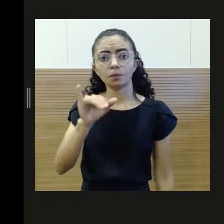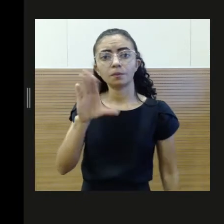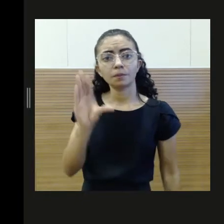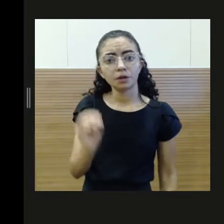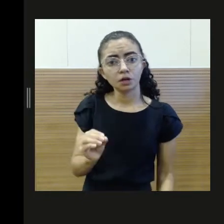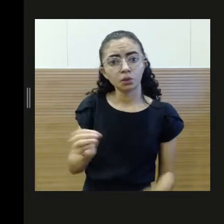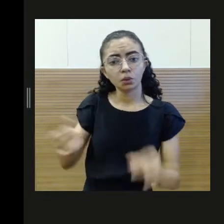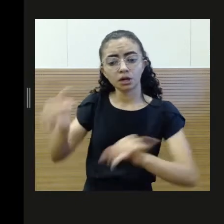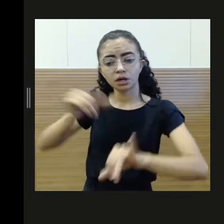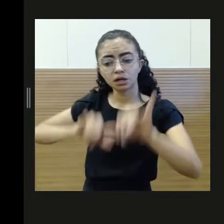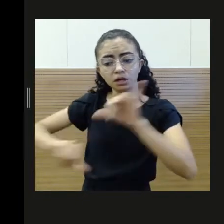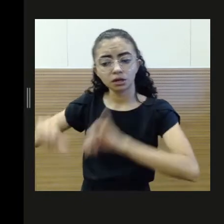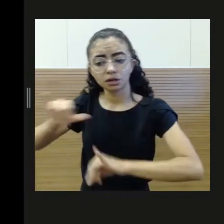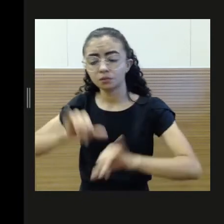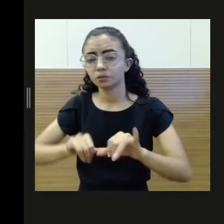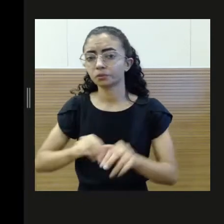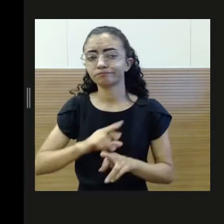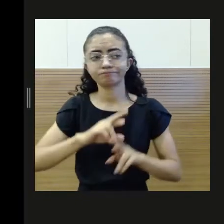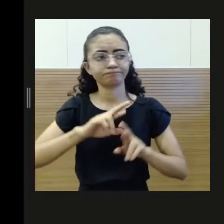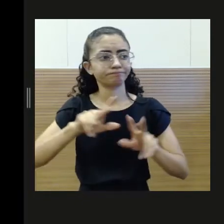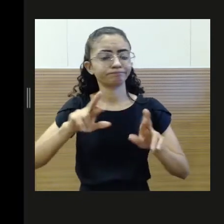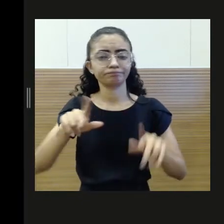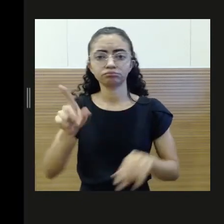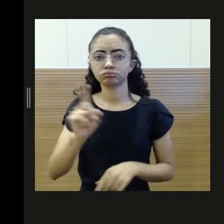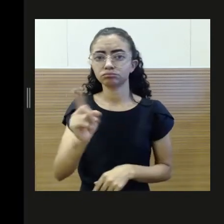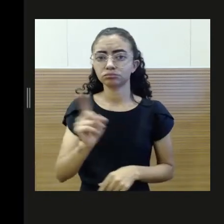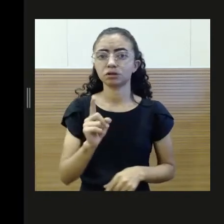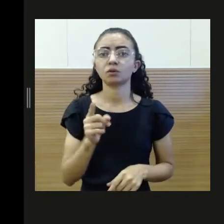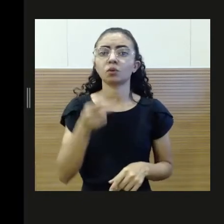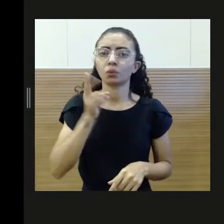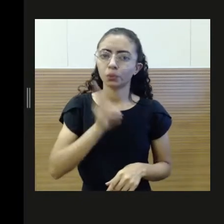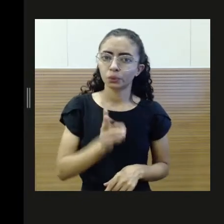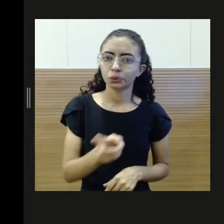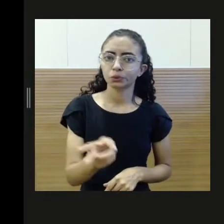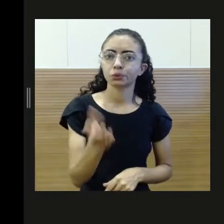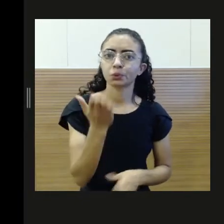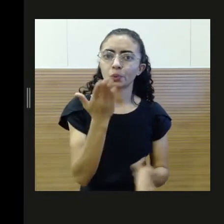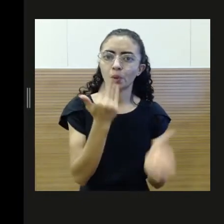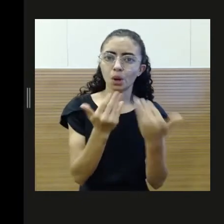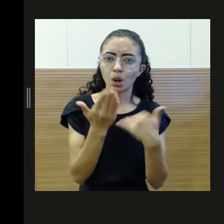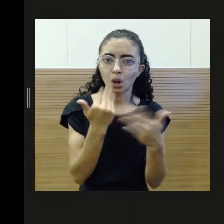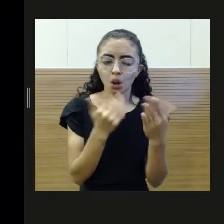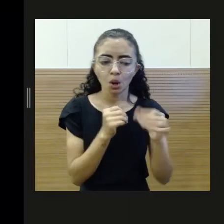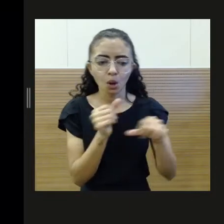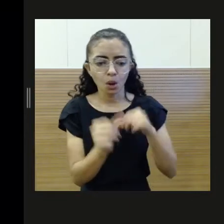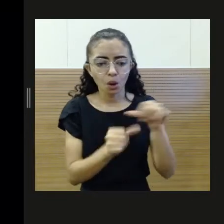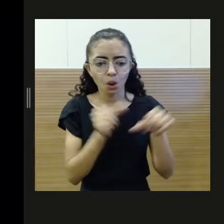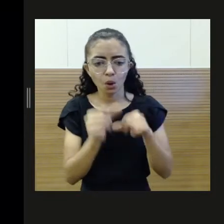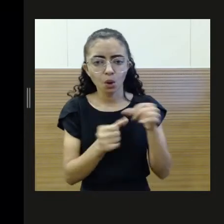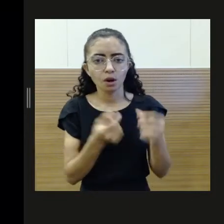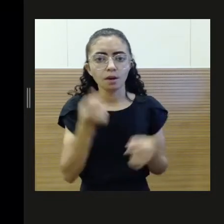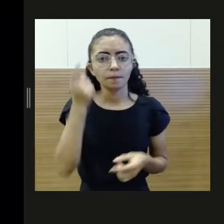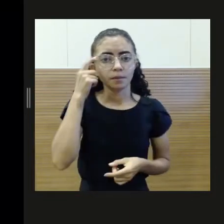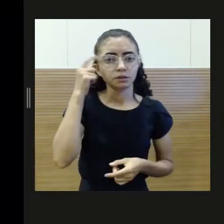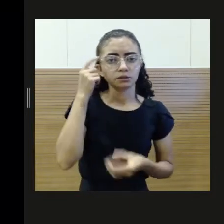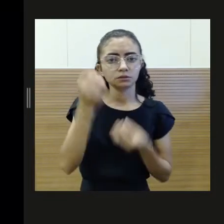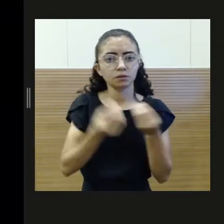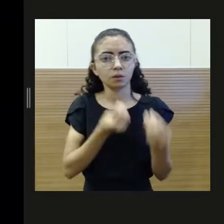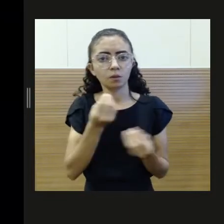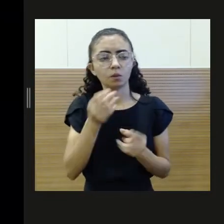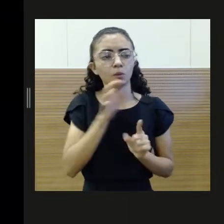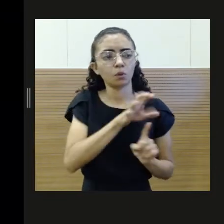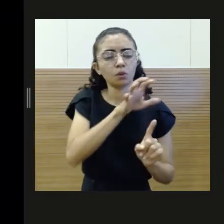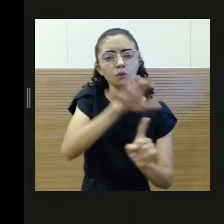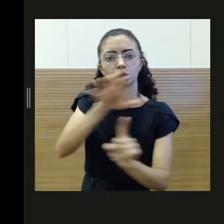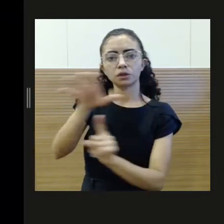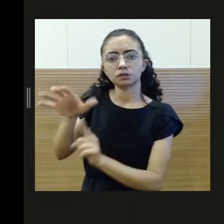Esses guias continuam a dividir comidas nos seus constituintes químicos, pensando em como afeta a saúde e